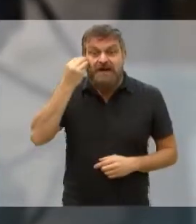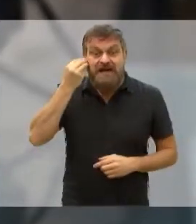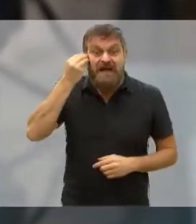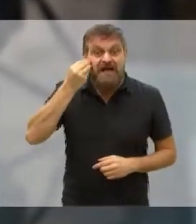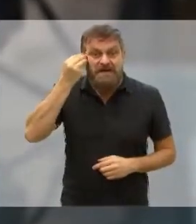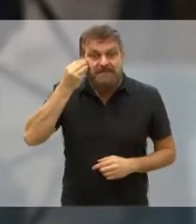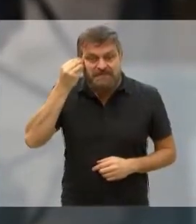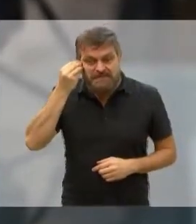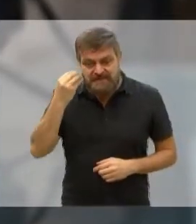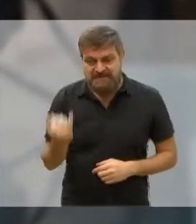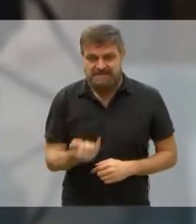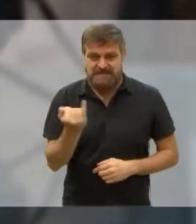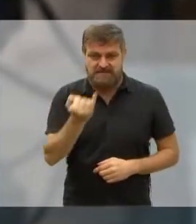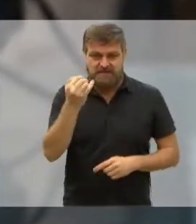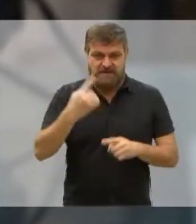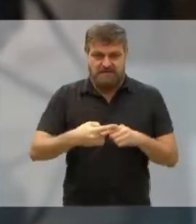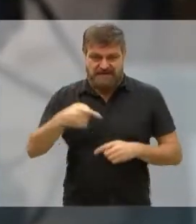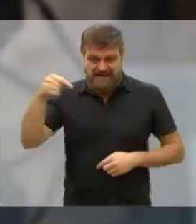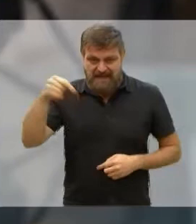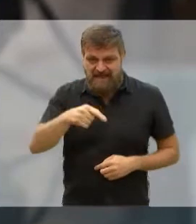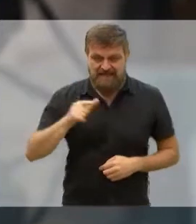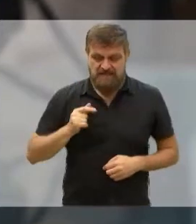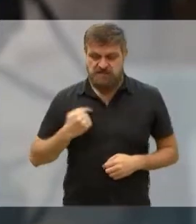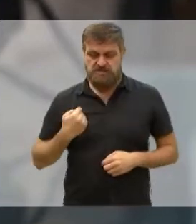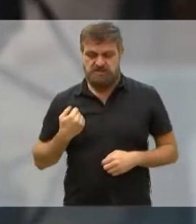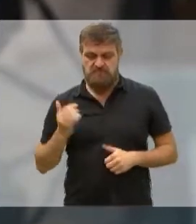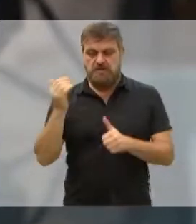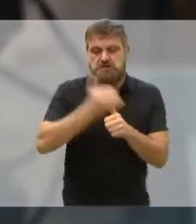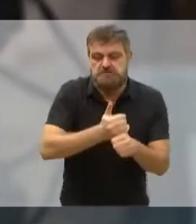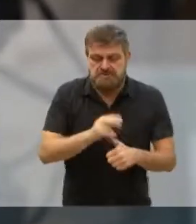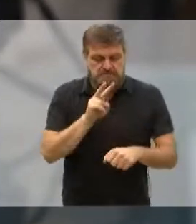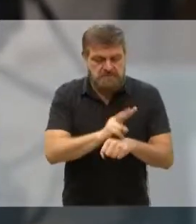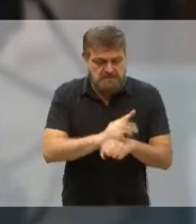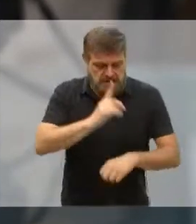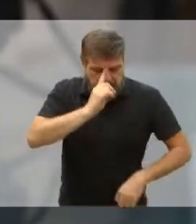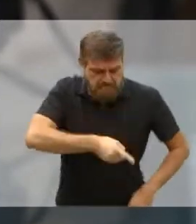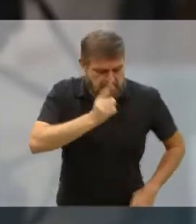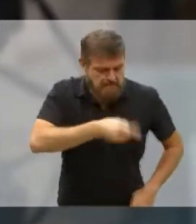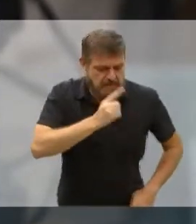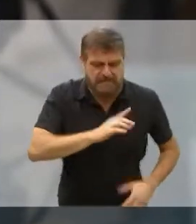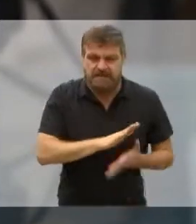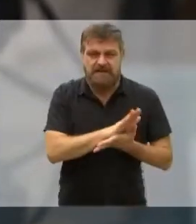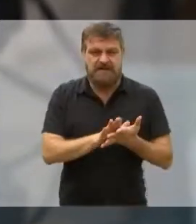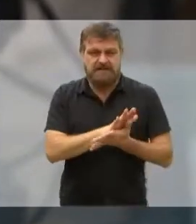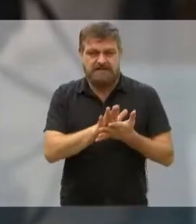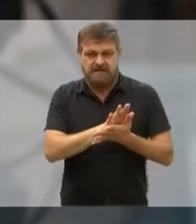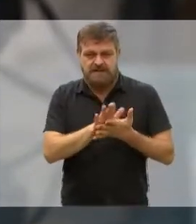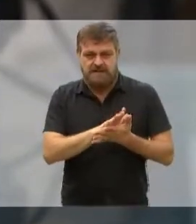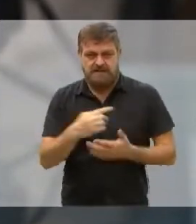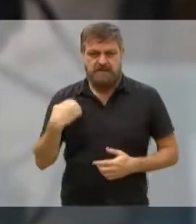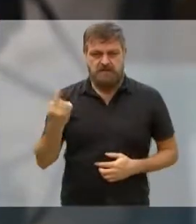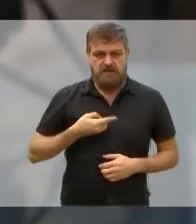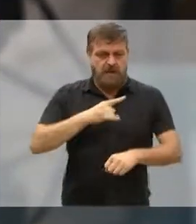experiência é importante para ela, porque aqui a gente não faz por elas em nenhum momento. por nenhum deles. Não é assim, ai, vamos comigo ao